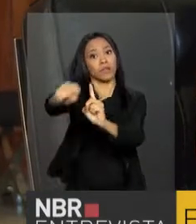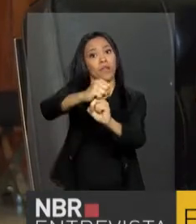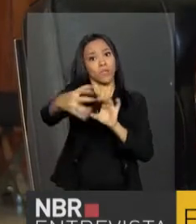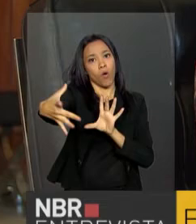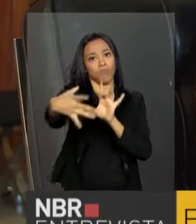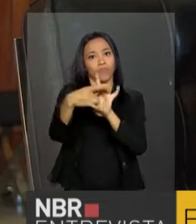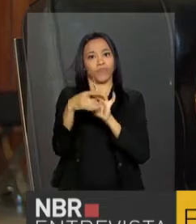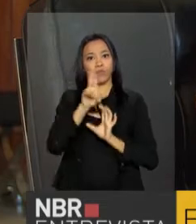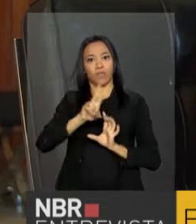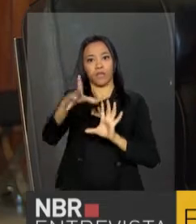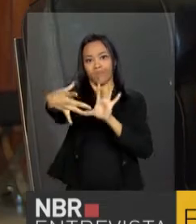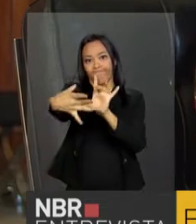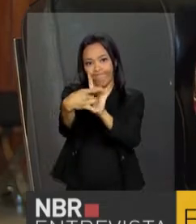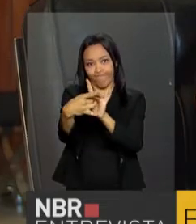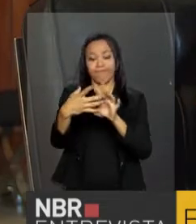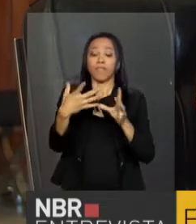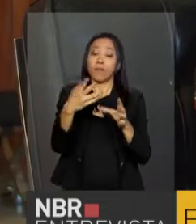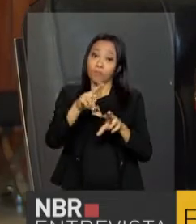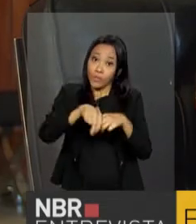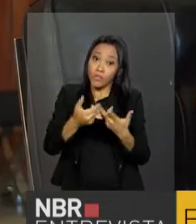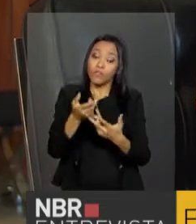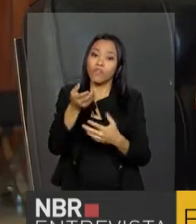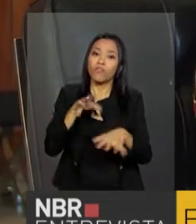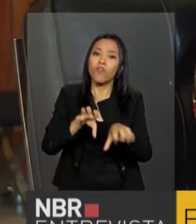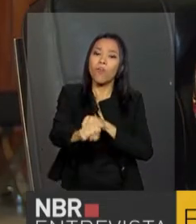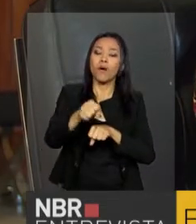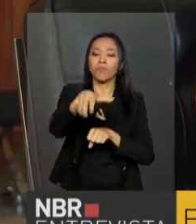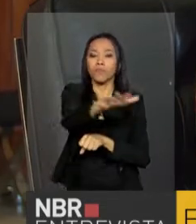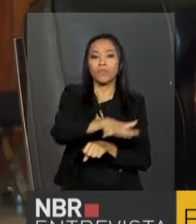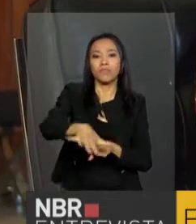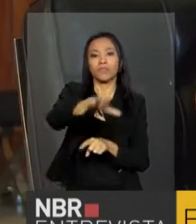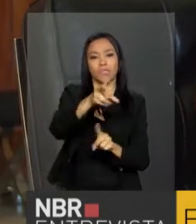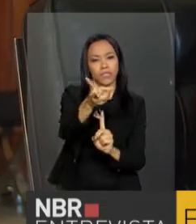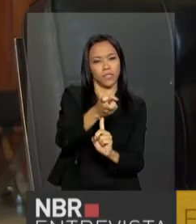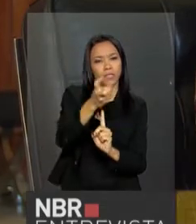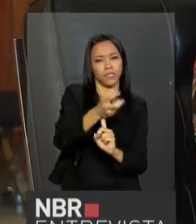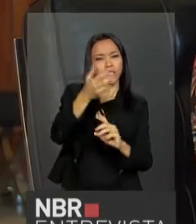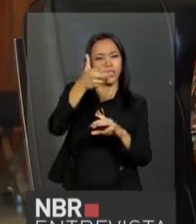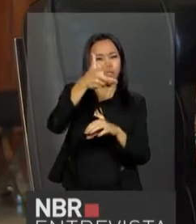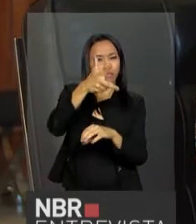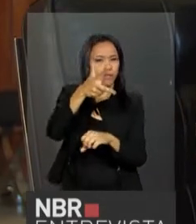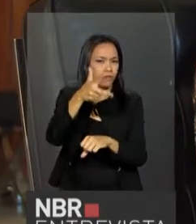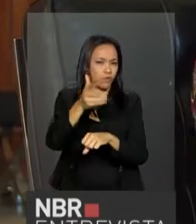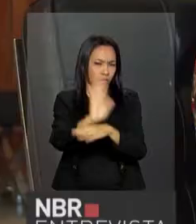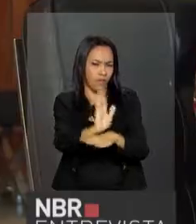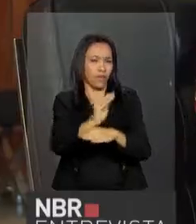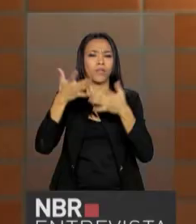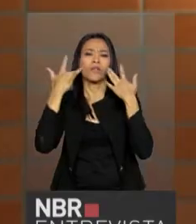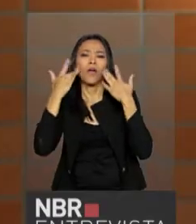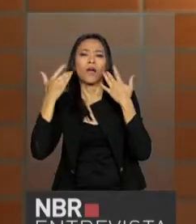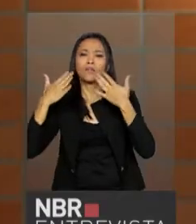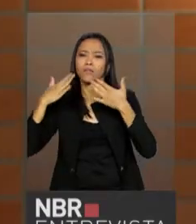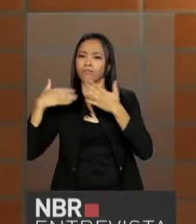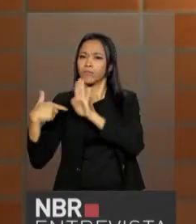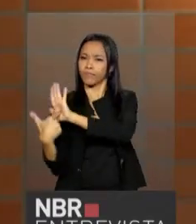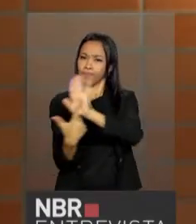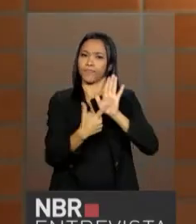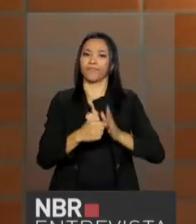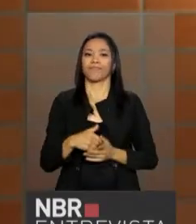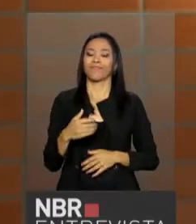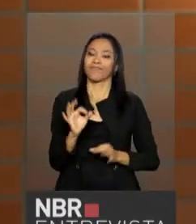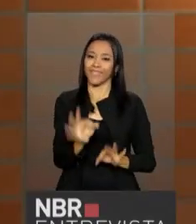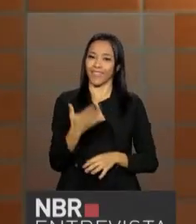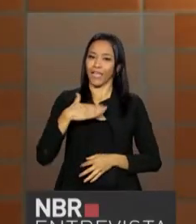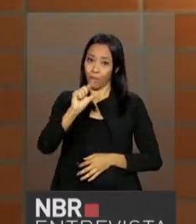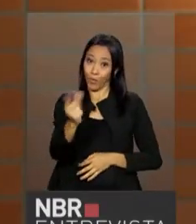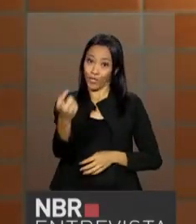forma os alunos para audiodescrição de cinema, teatro, exposições. Tá certo, então, daqui a pouco